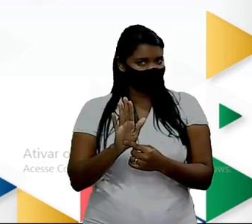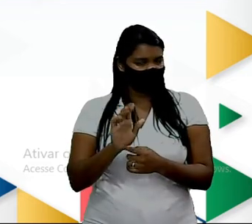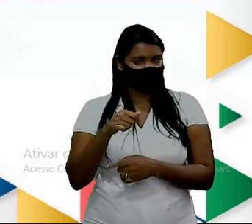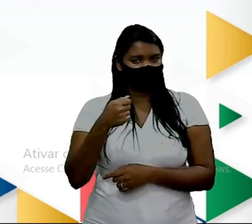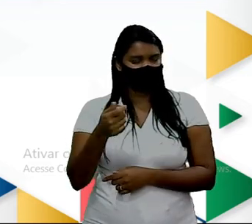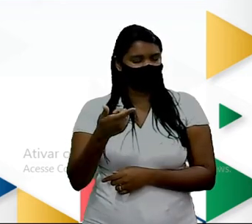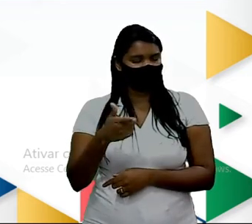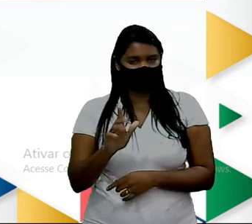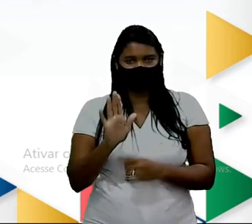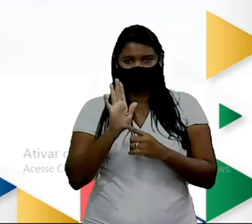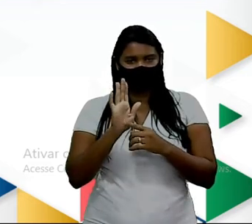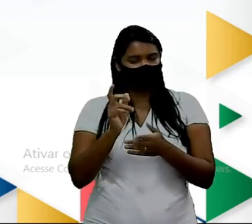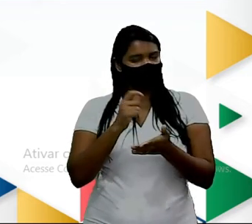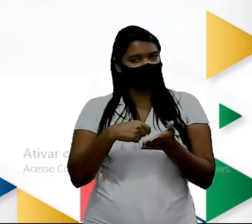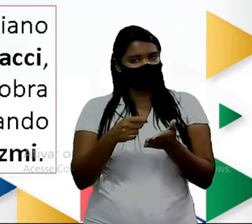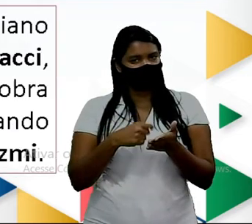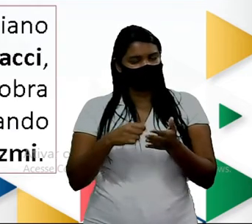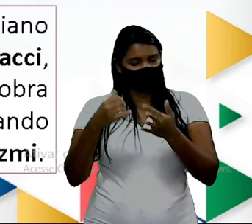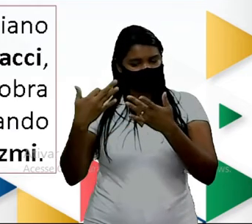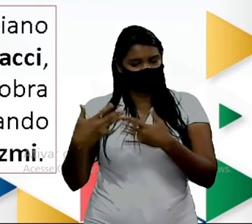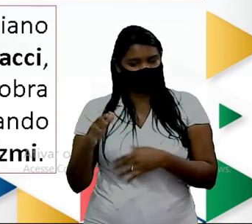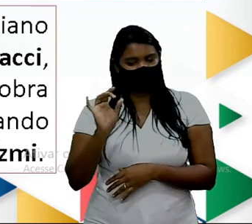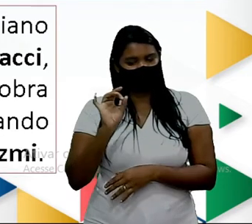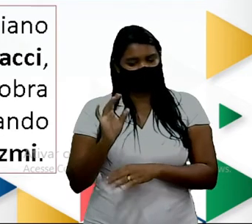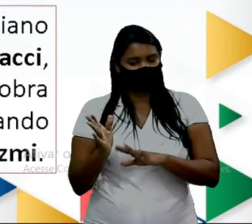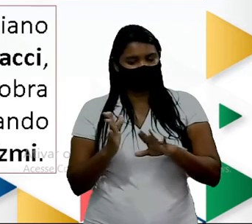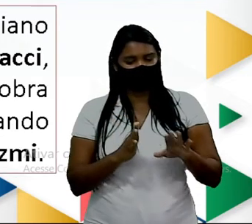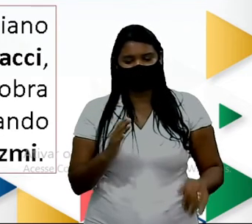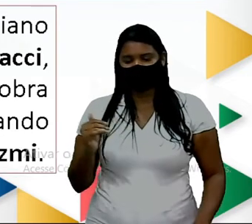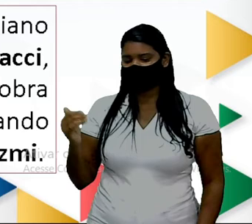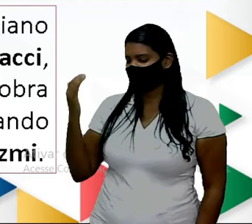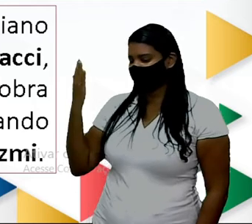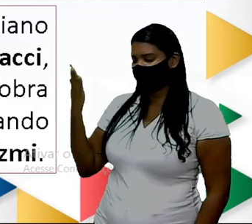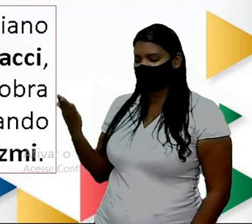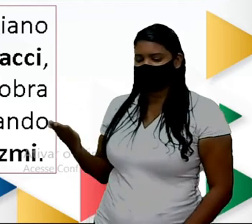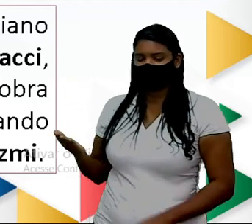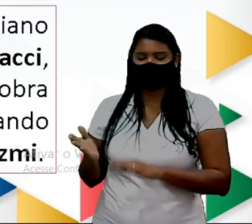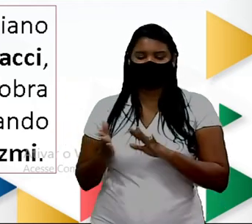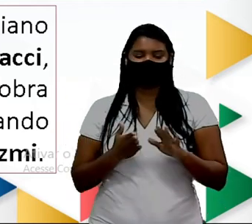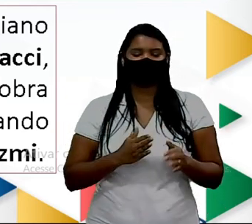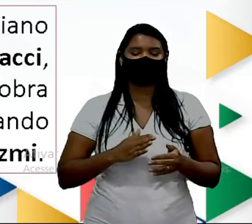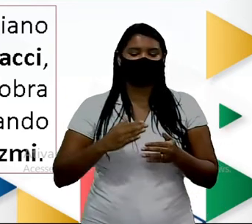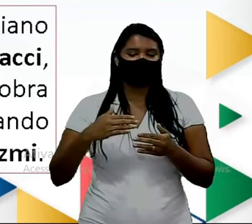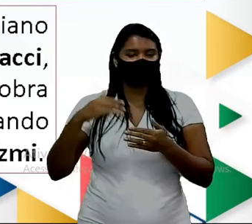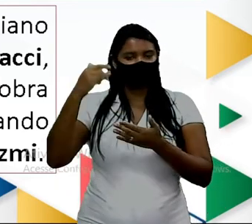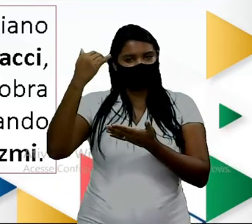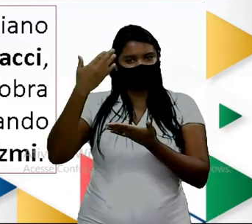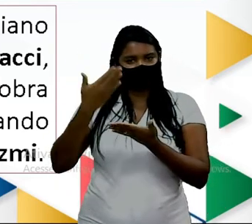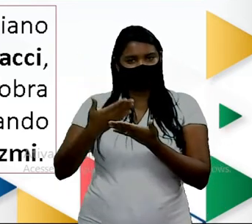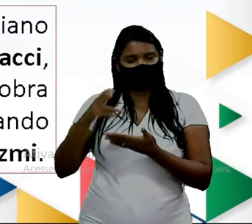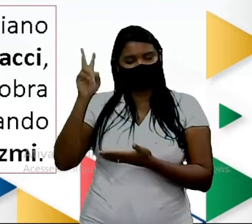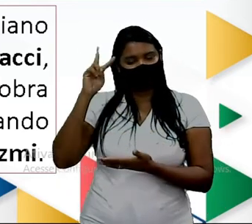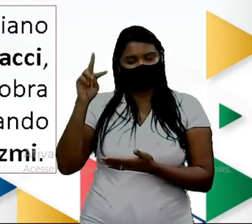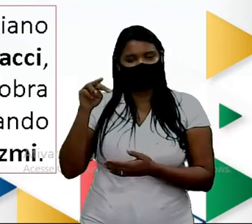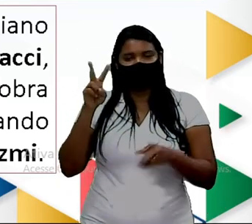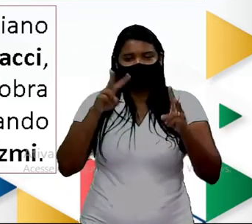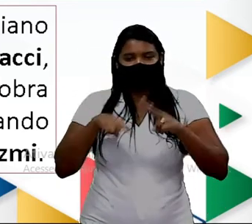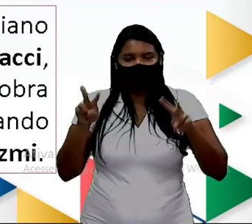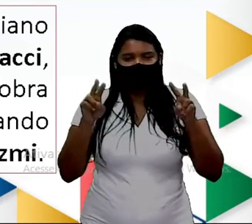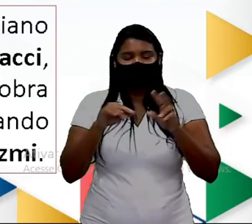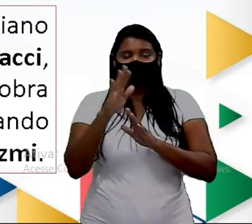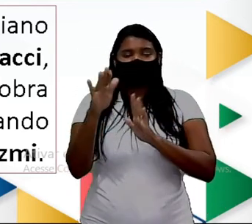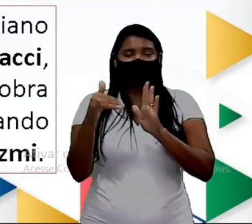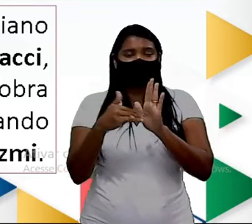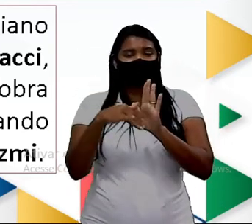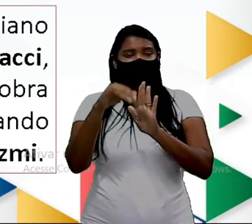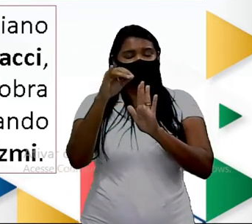tá? Só fez uma escrita, uma narrativa disso aí. Aí, dando um salto aí na história, que a gente não dá tempo de ver tudo, é muita coisa.